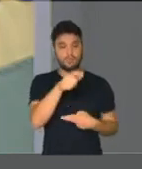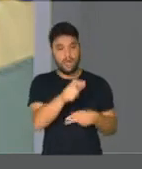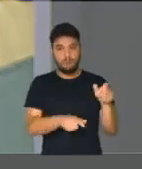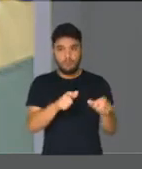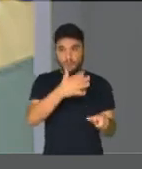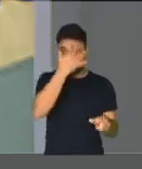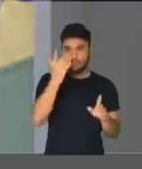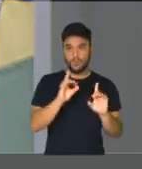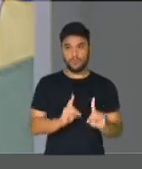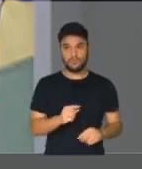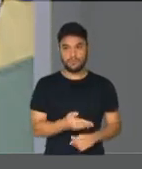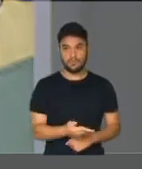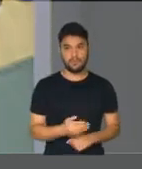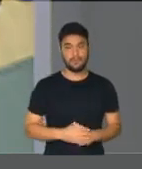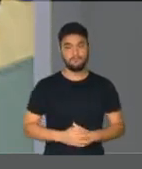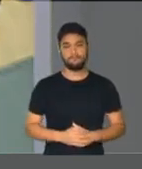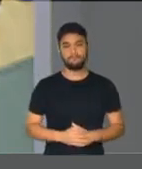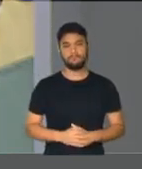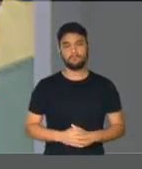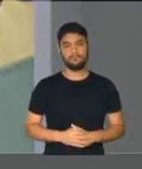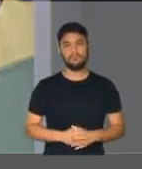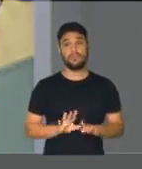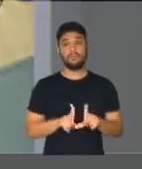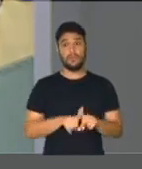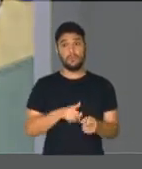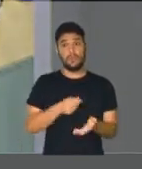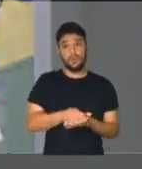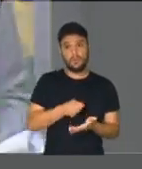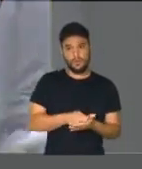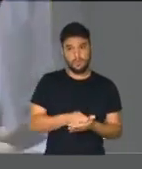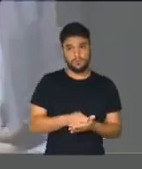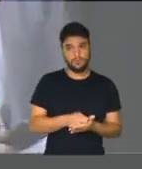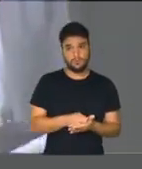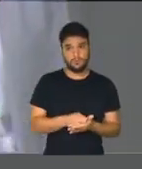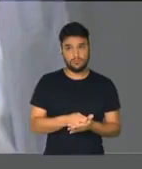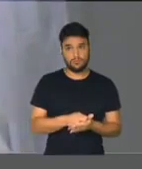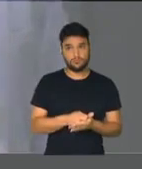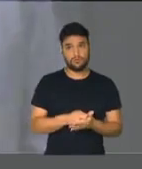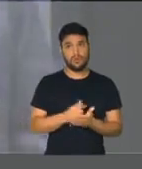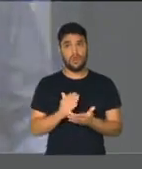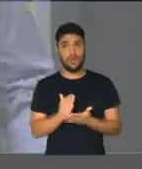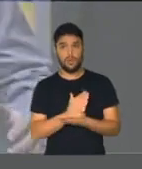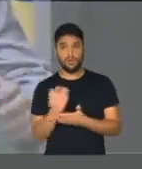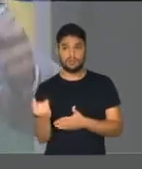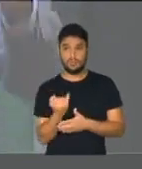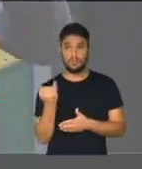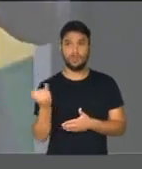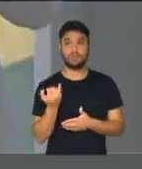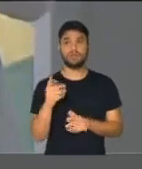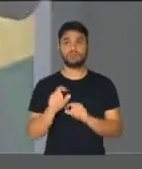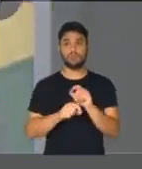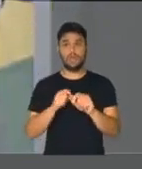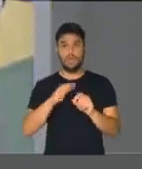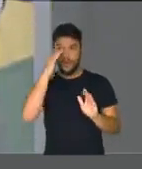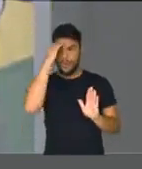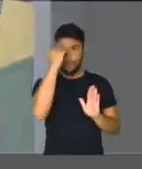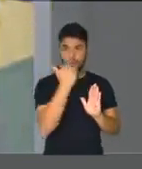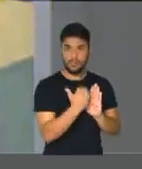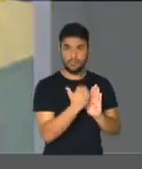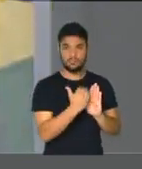pessoas com deficiência, exigindo-se, dentre outros importantes requisitos, o cumprimento